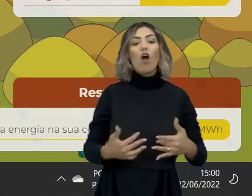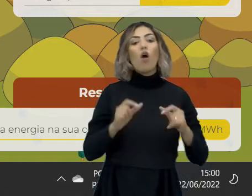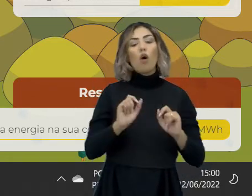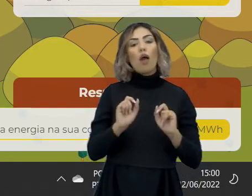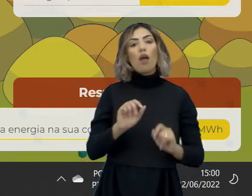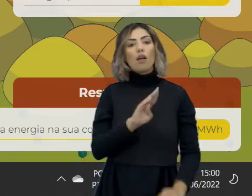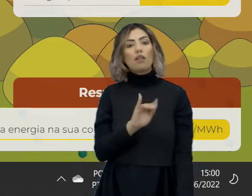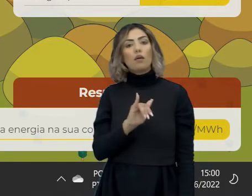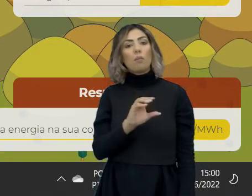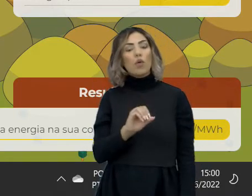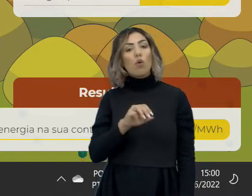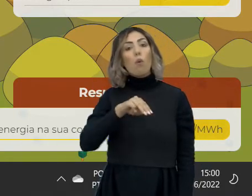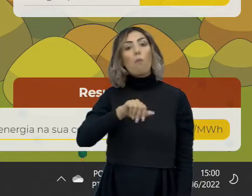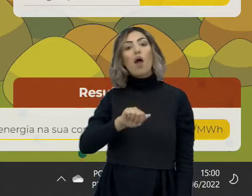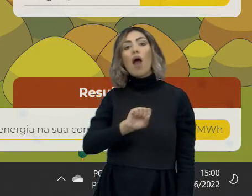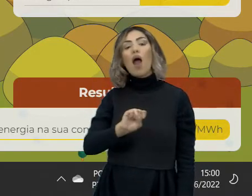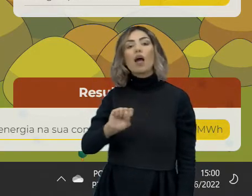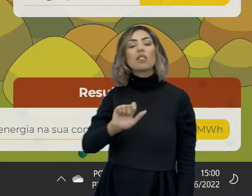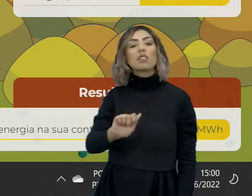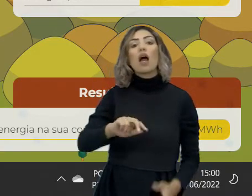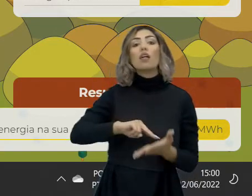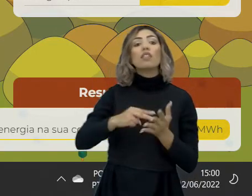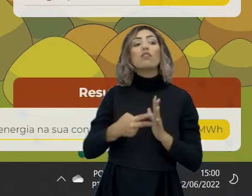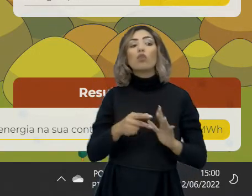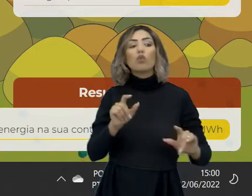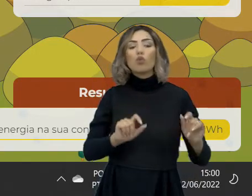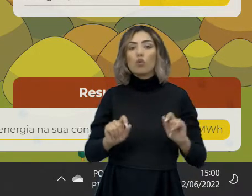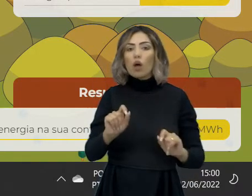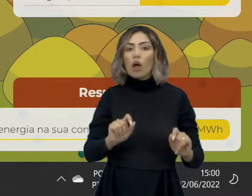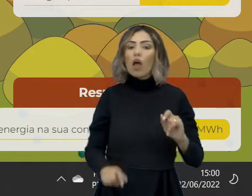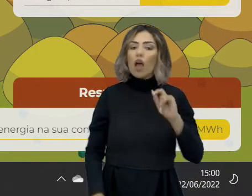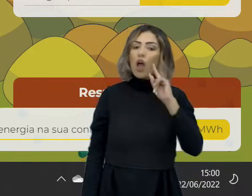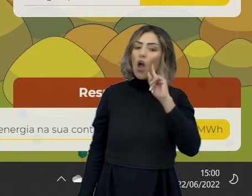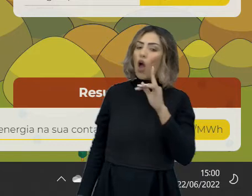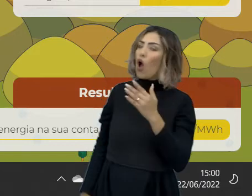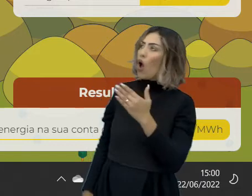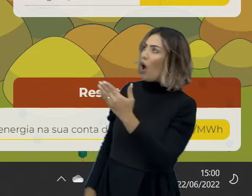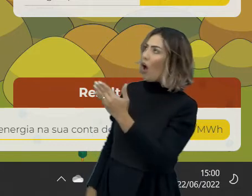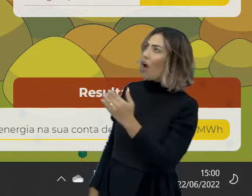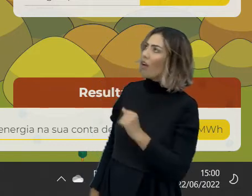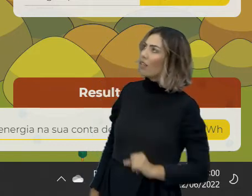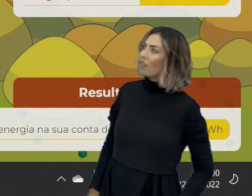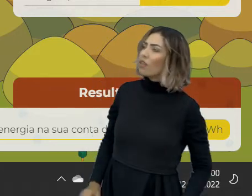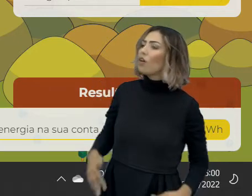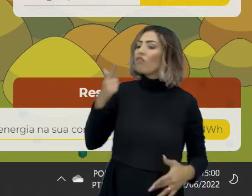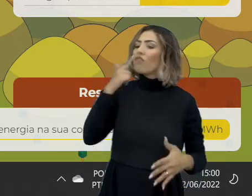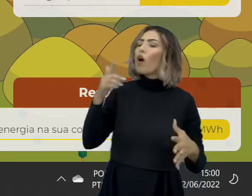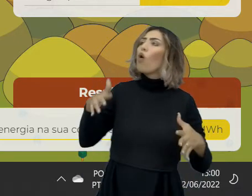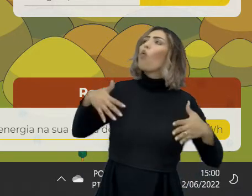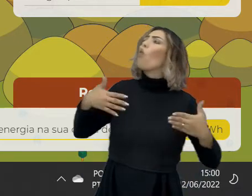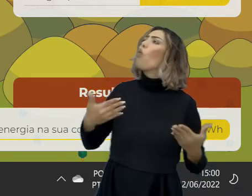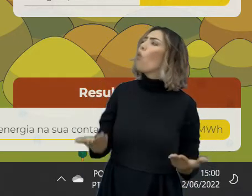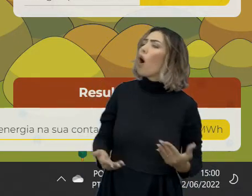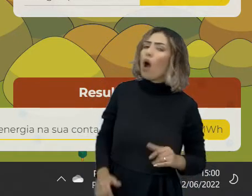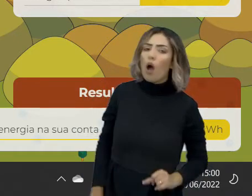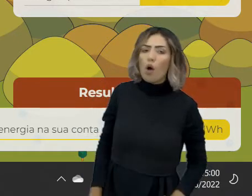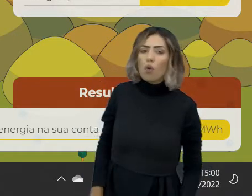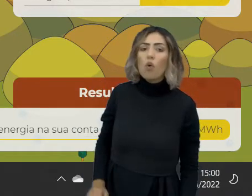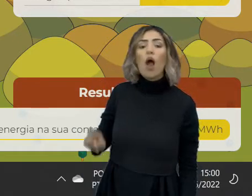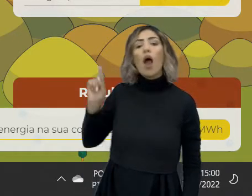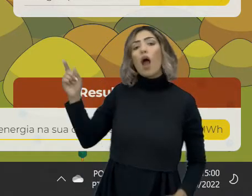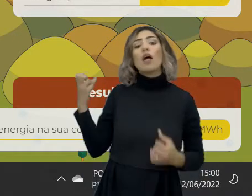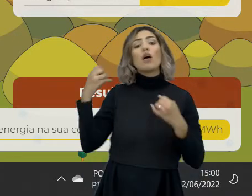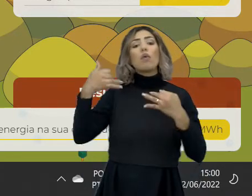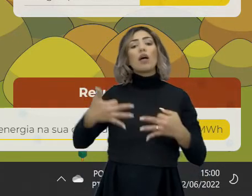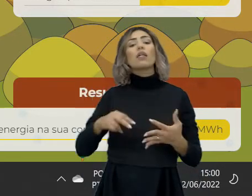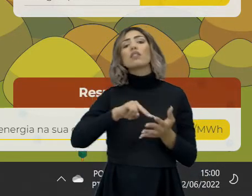térmica de biomassa, não é isso? Isso. Clica lá, põe o mouse em cima da térmica de biomassa pra gente ver. Ali tá dizendo mais ou menos o que